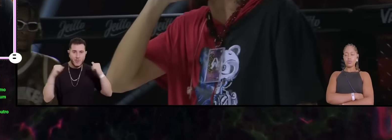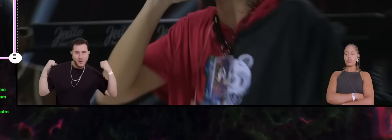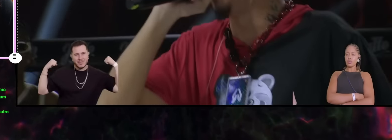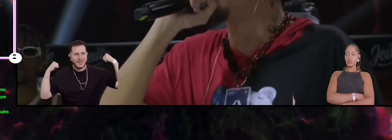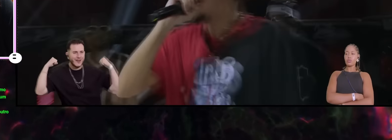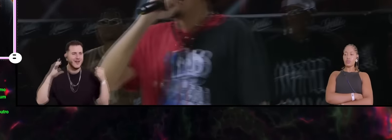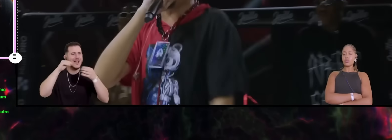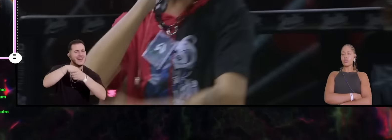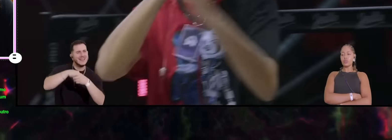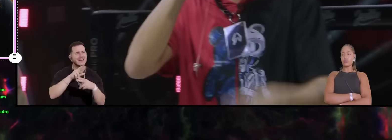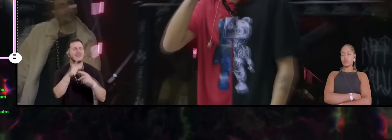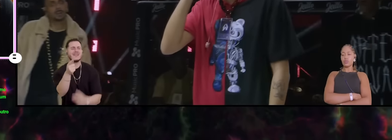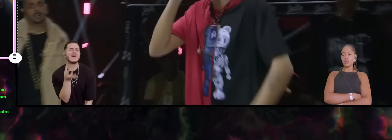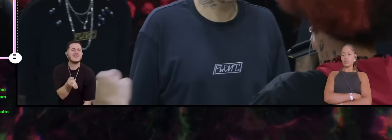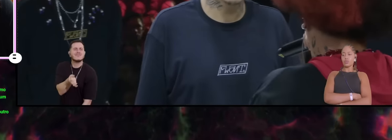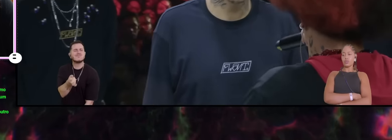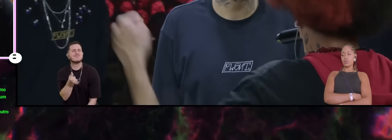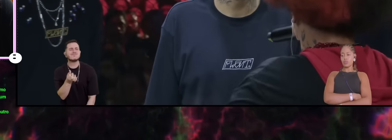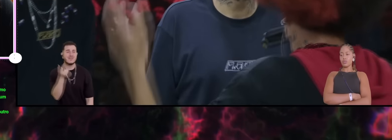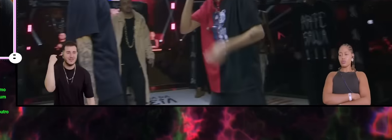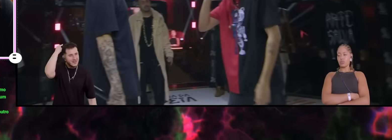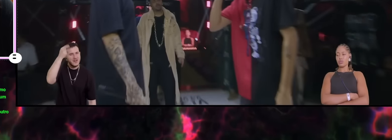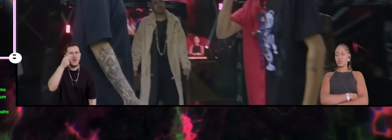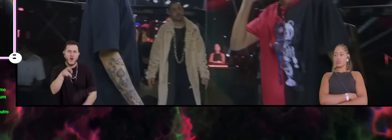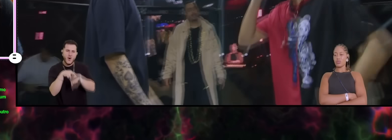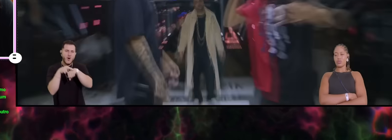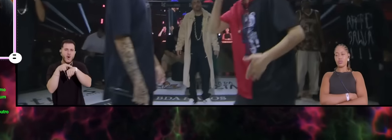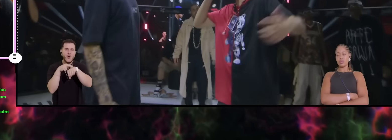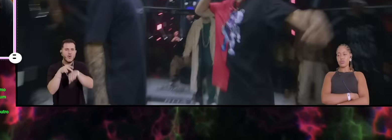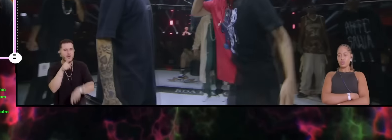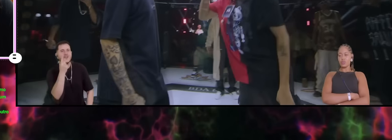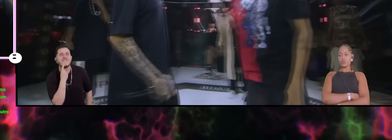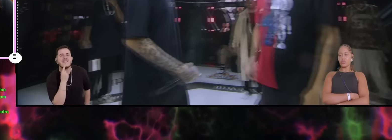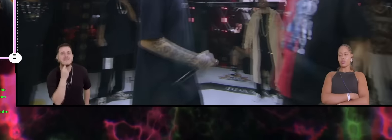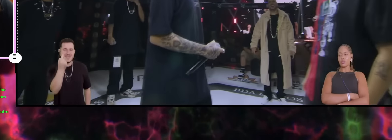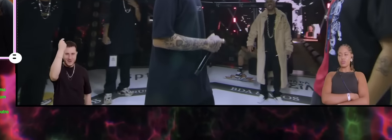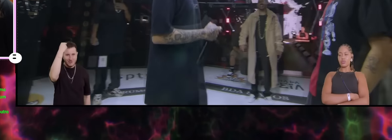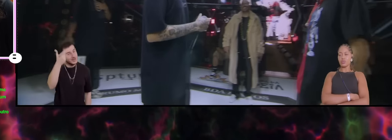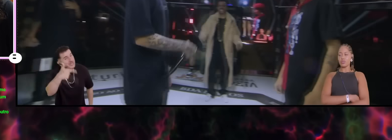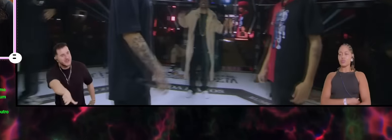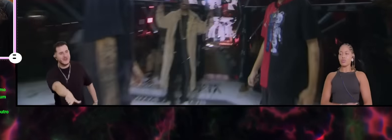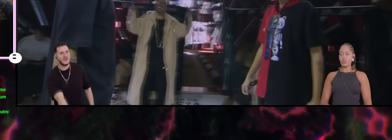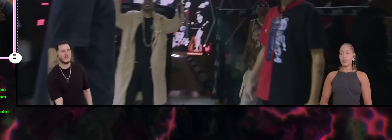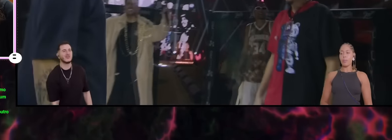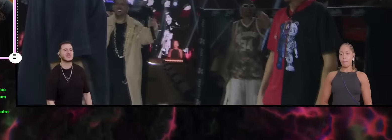seu baba-ovo? De cabelo roxo, eu vou te bater até ficar firme de novo.